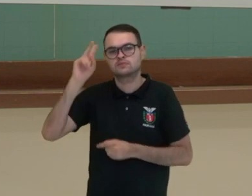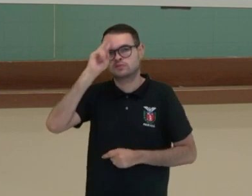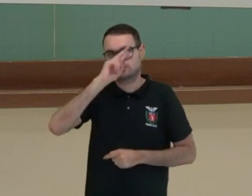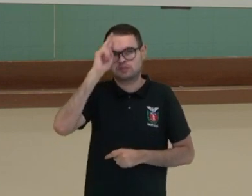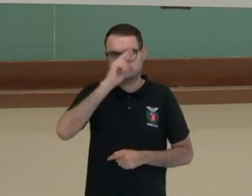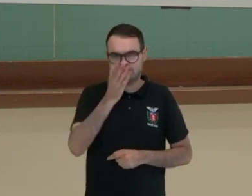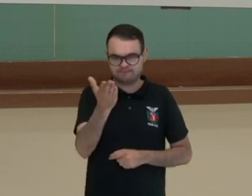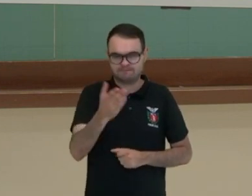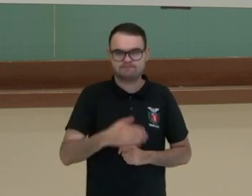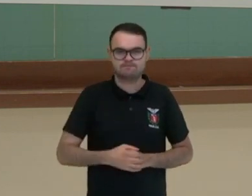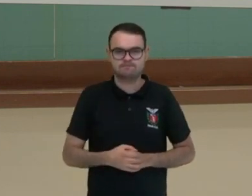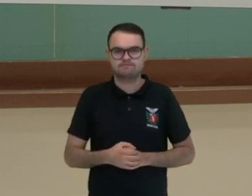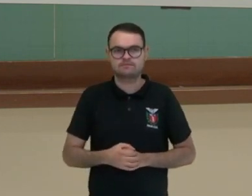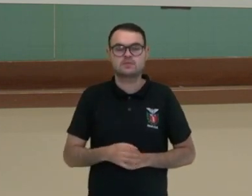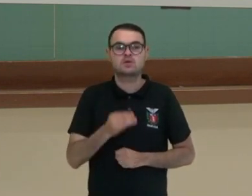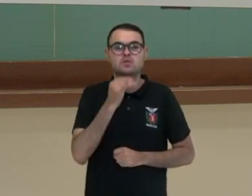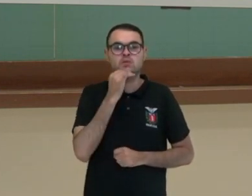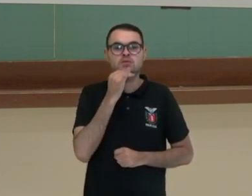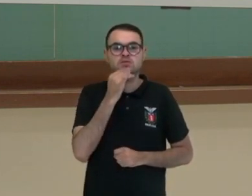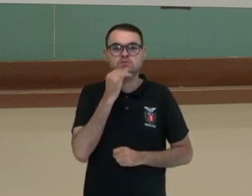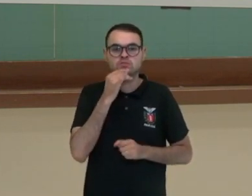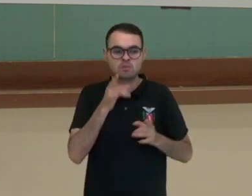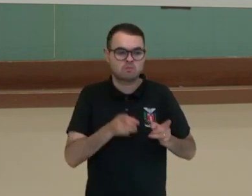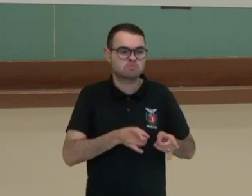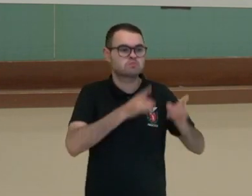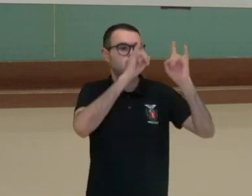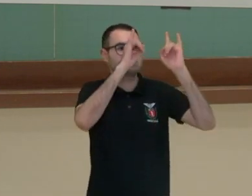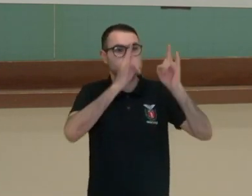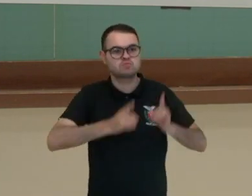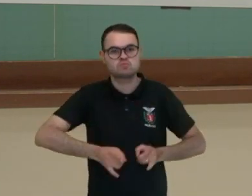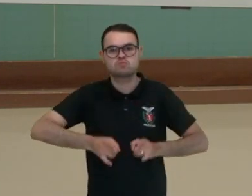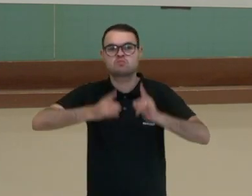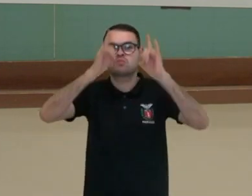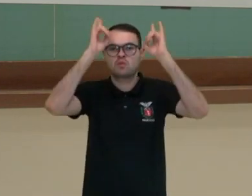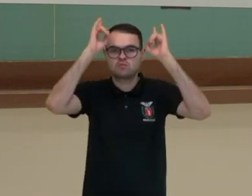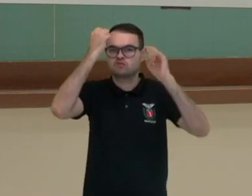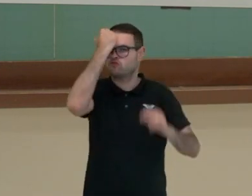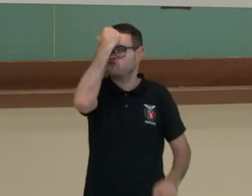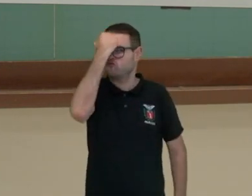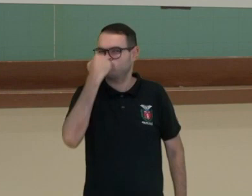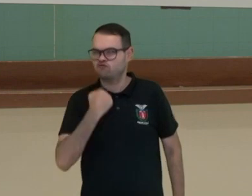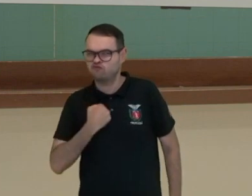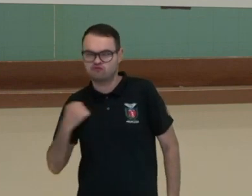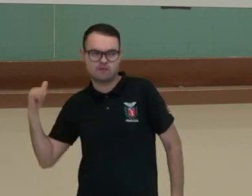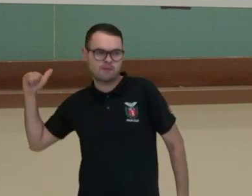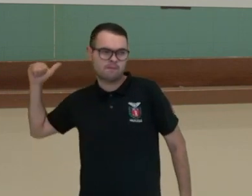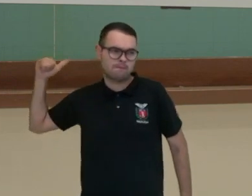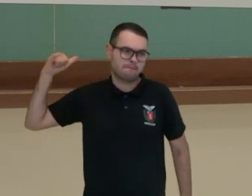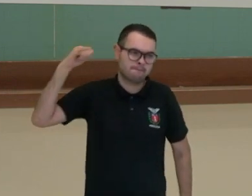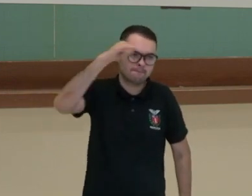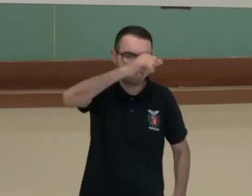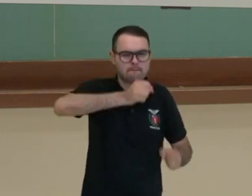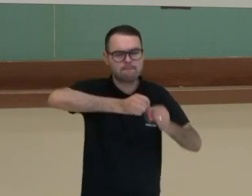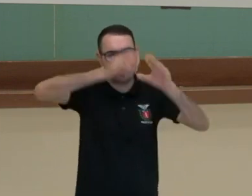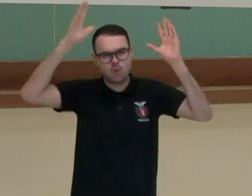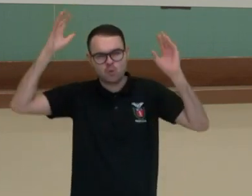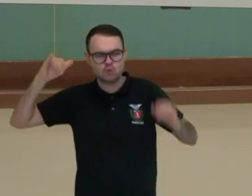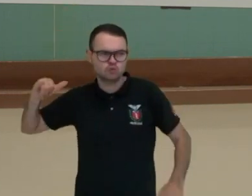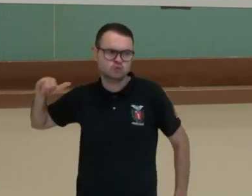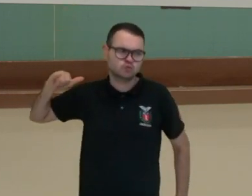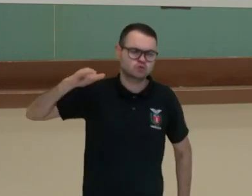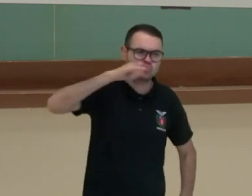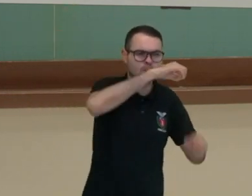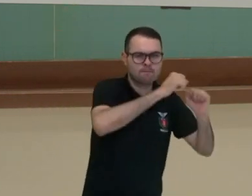né? O ataque terrorista às Torres Gêmeas, Nova York, em 2001. Os motivos que levaram